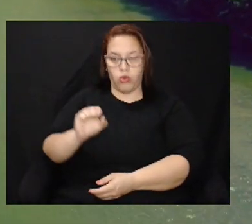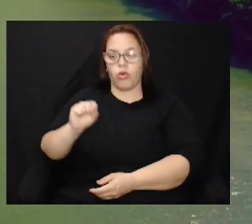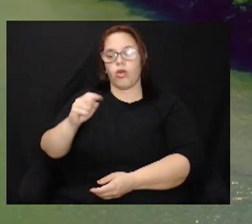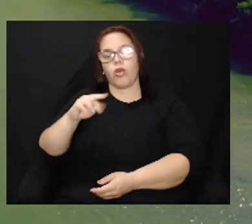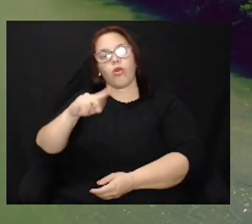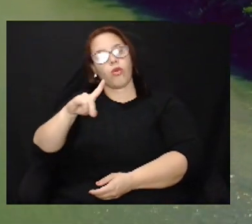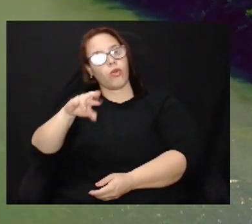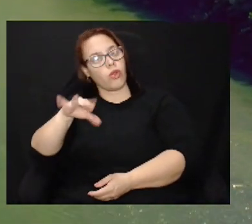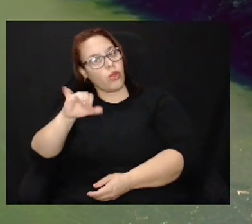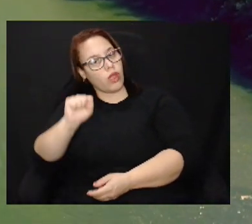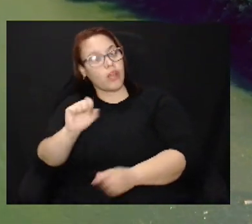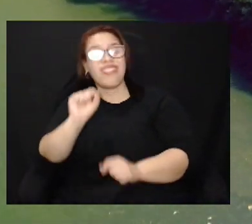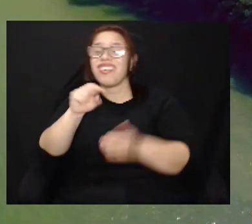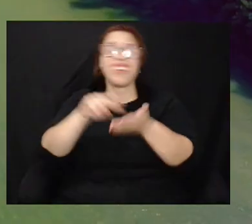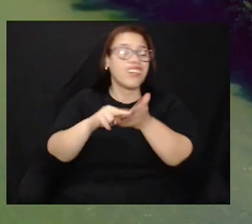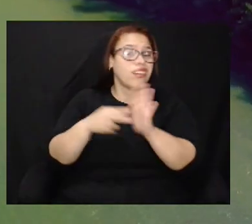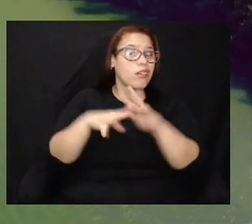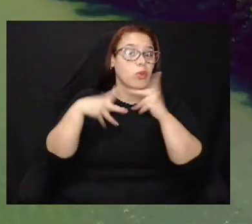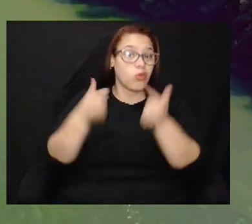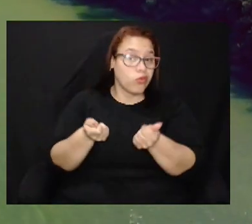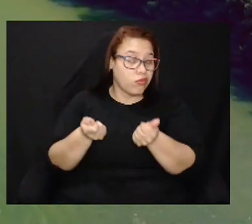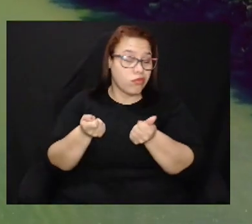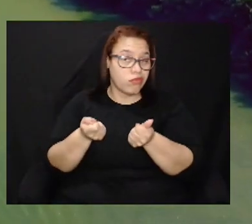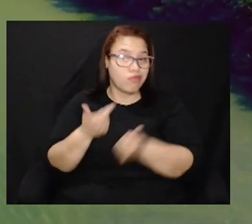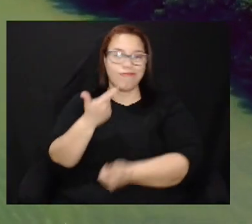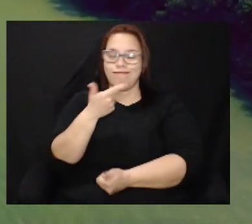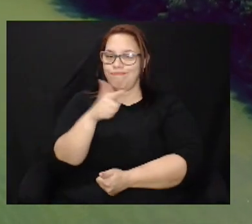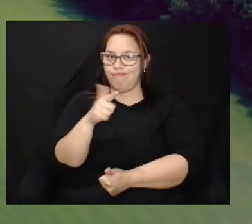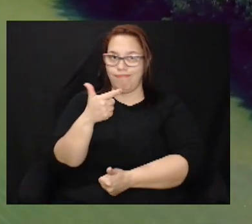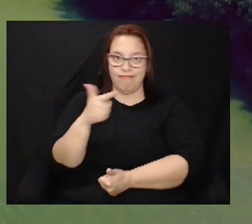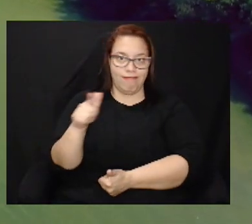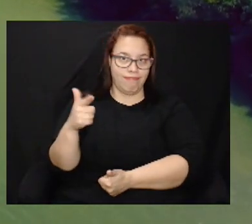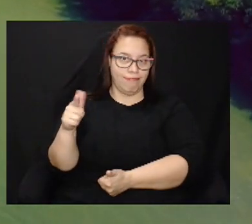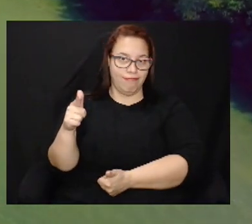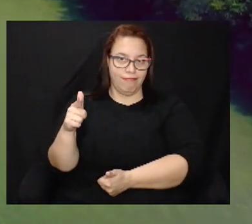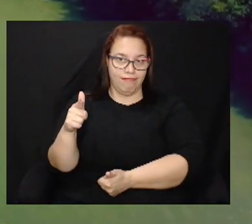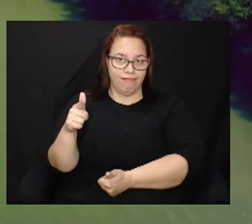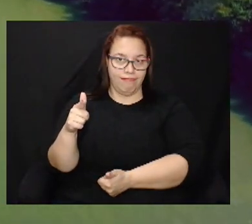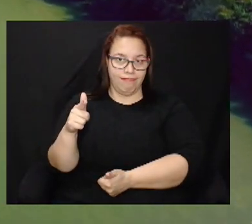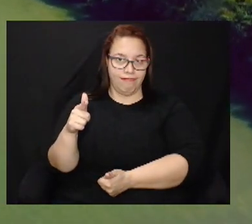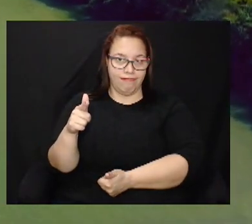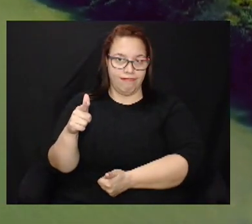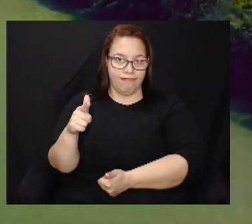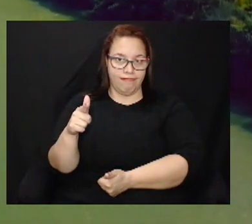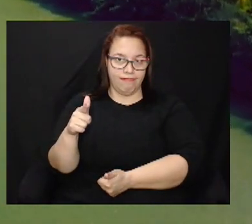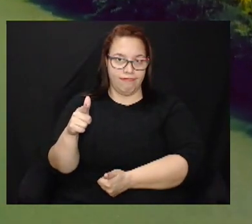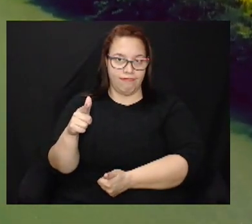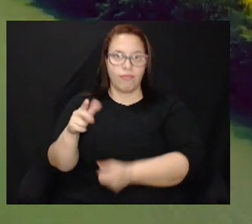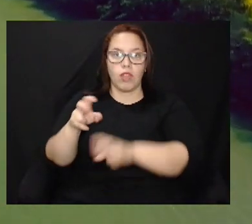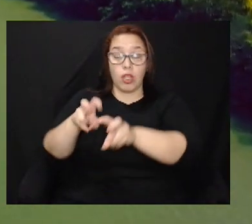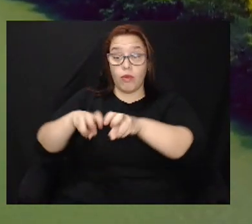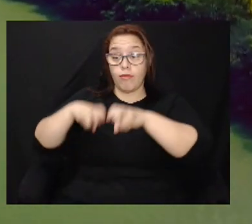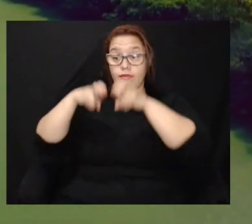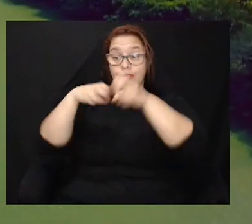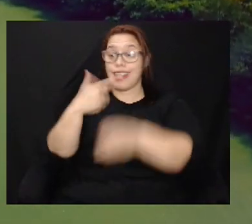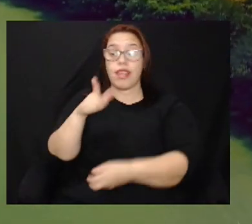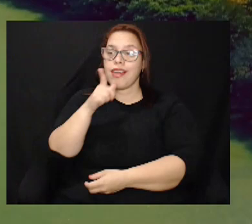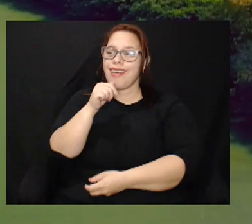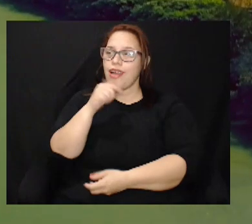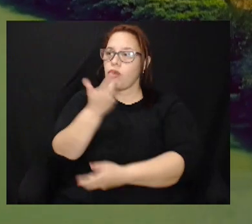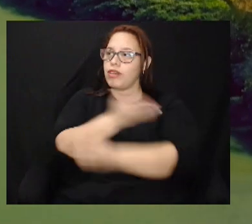significa? Se não tiver, você pode conceber agricultura sem água?